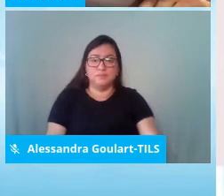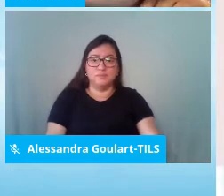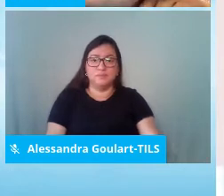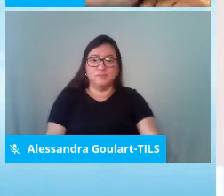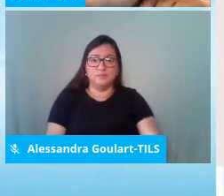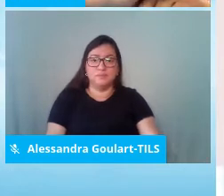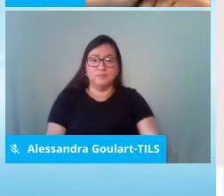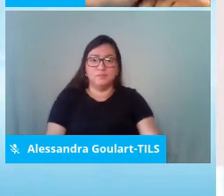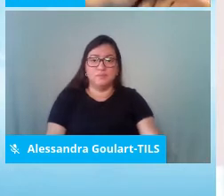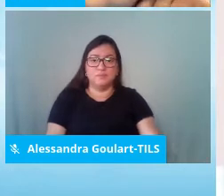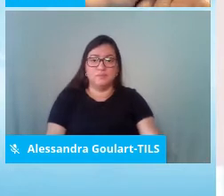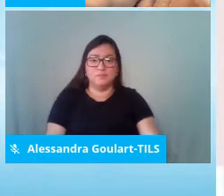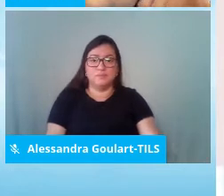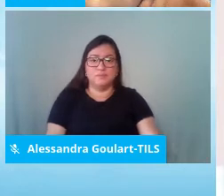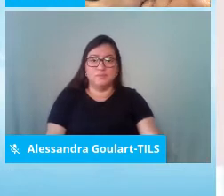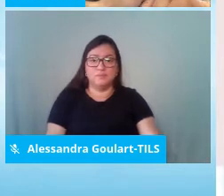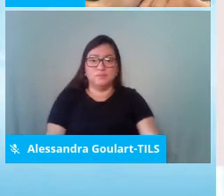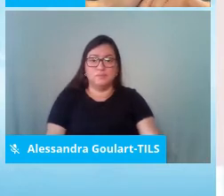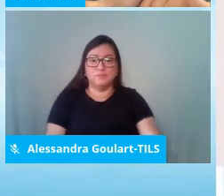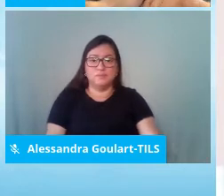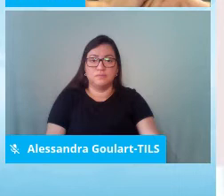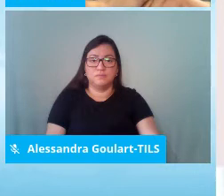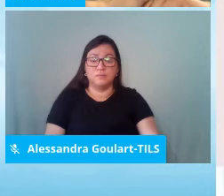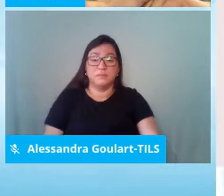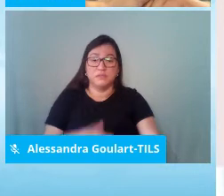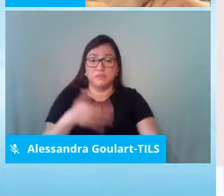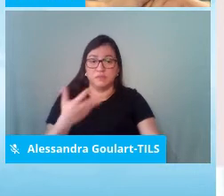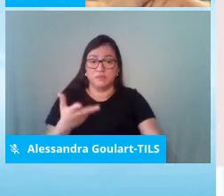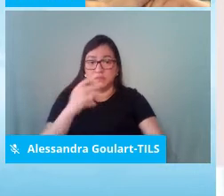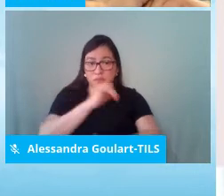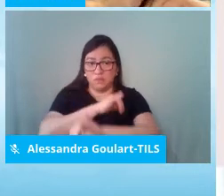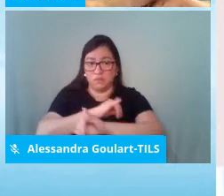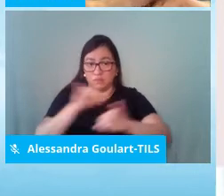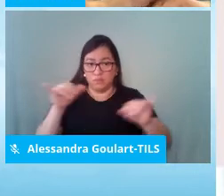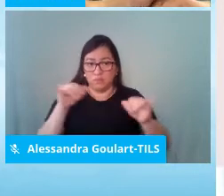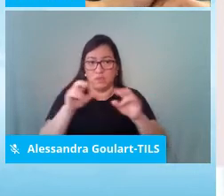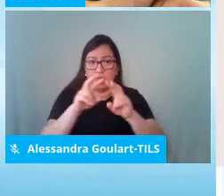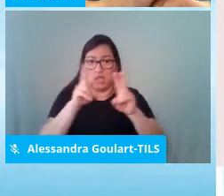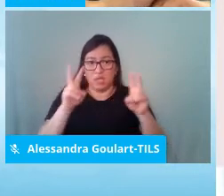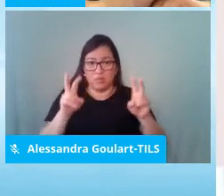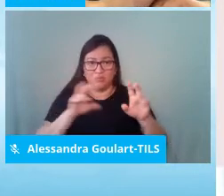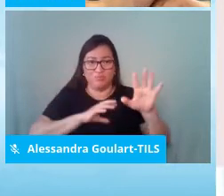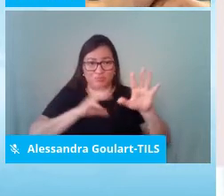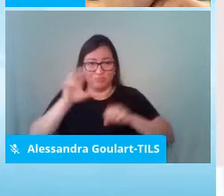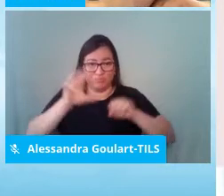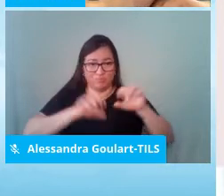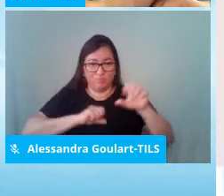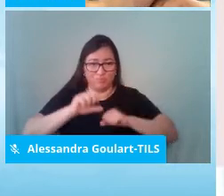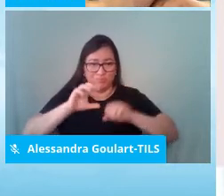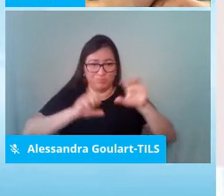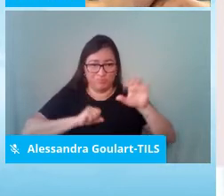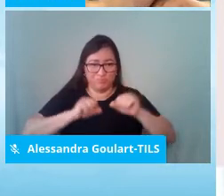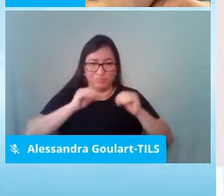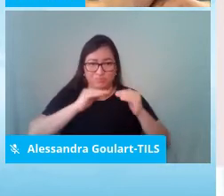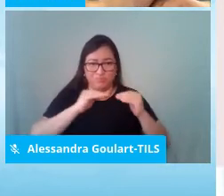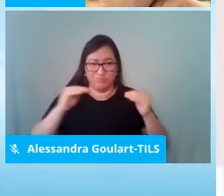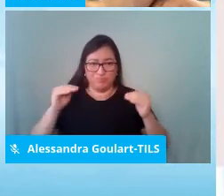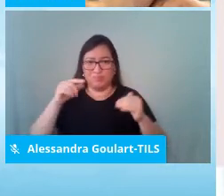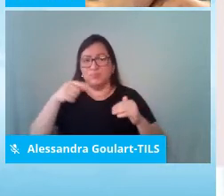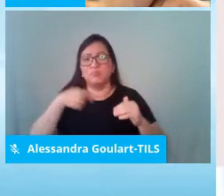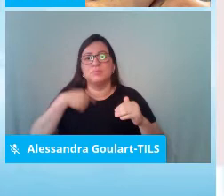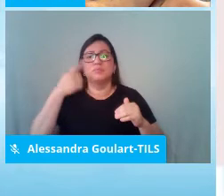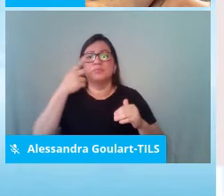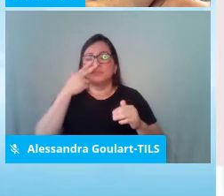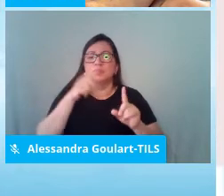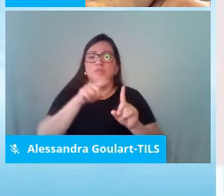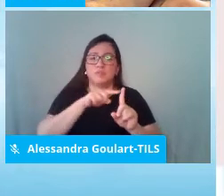Então, como falei antes, assim, nessa transmissão vertical do HIV, nós também estamos, além do nível de infecção entre as gestantes, também